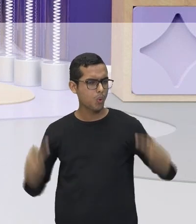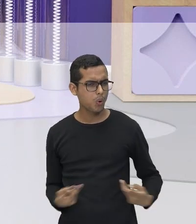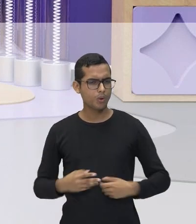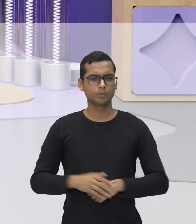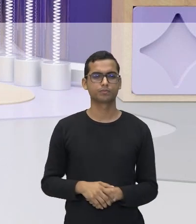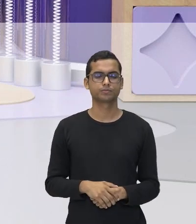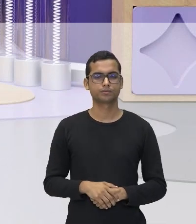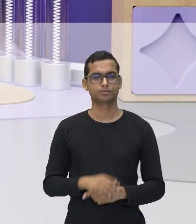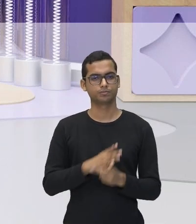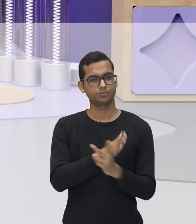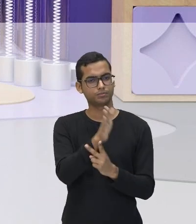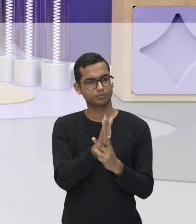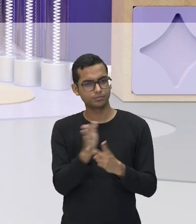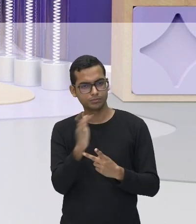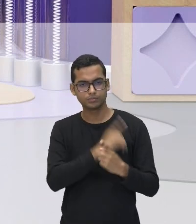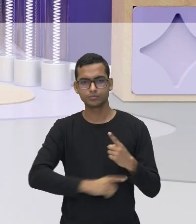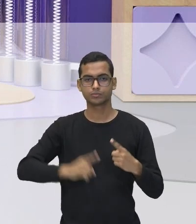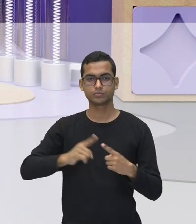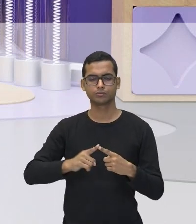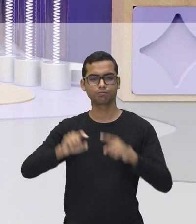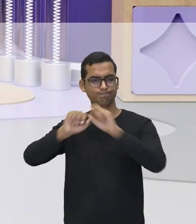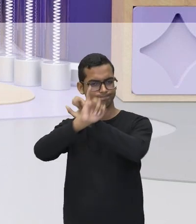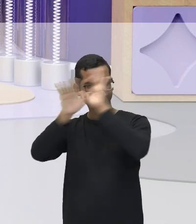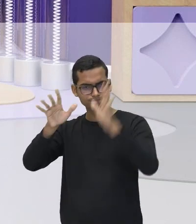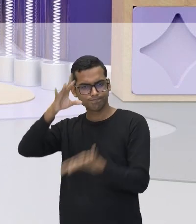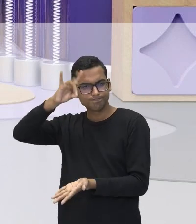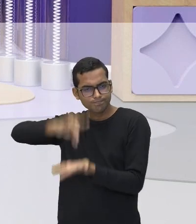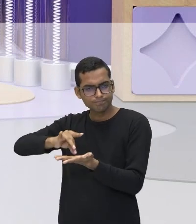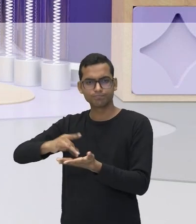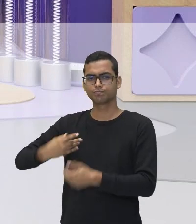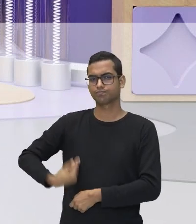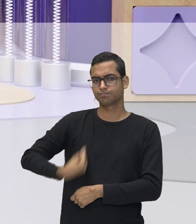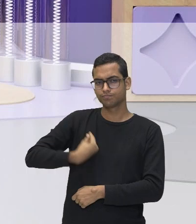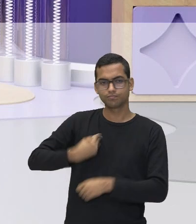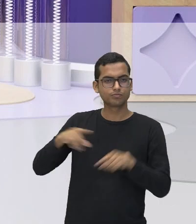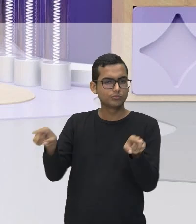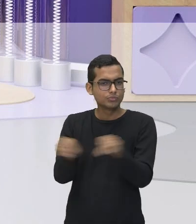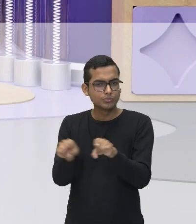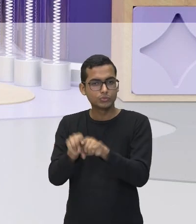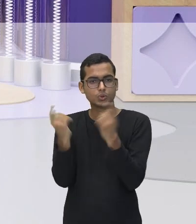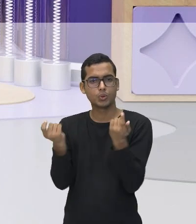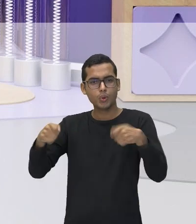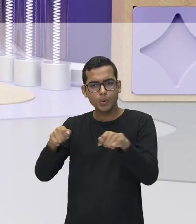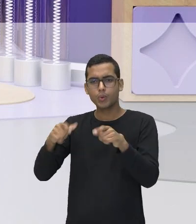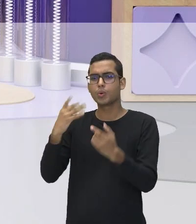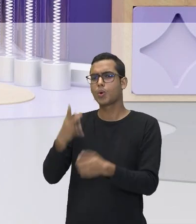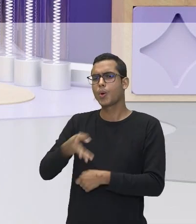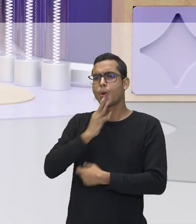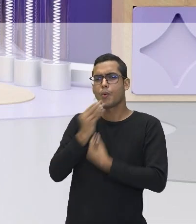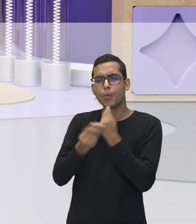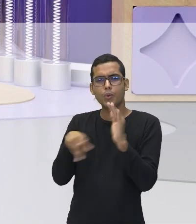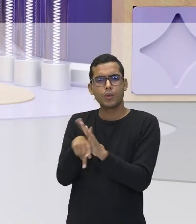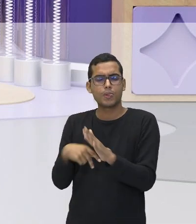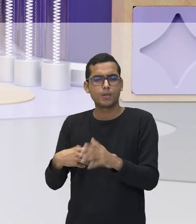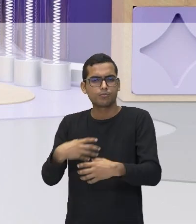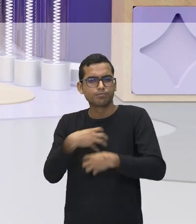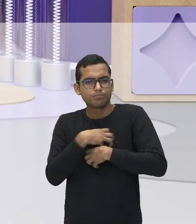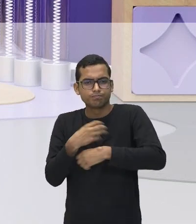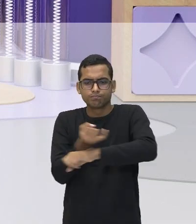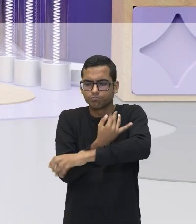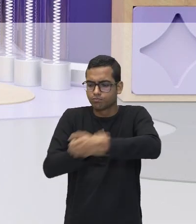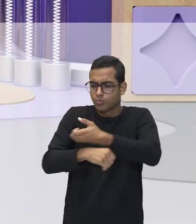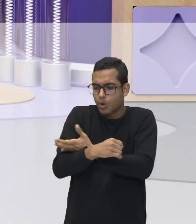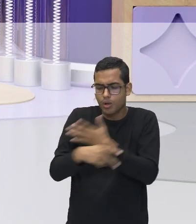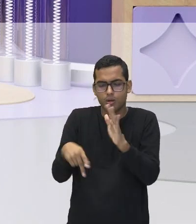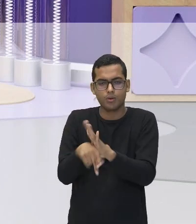dois aspectos. O concreto, material, que pode ser conhecido por meio dos